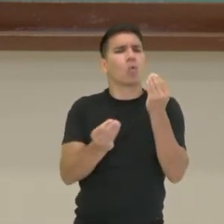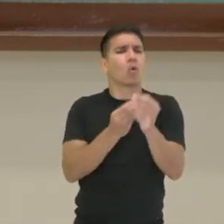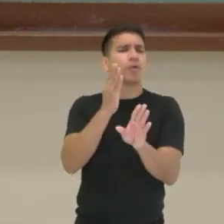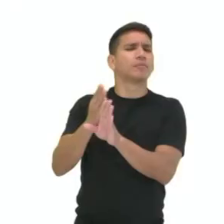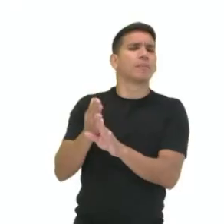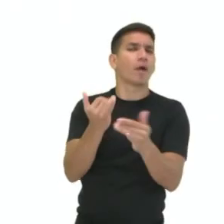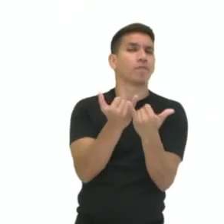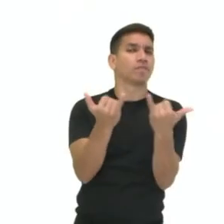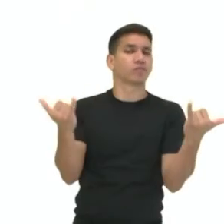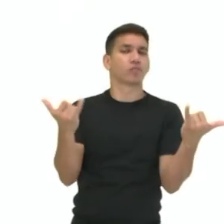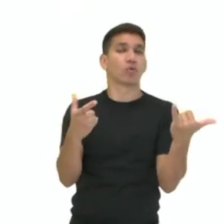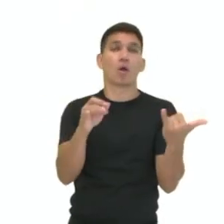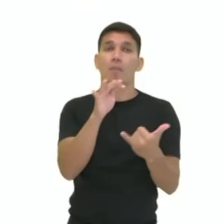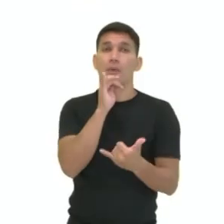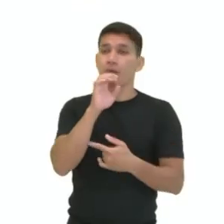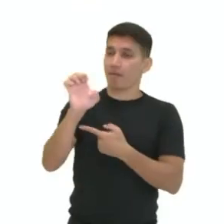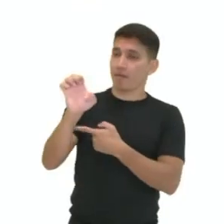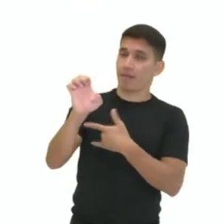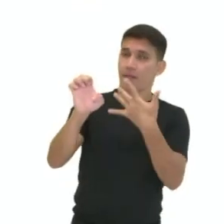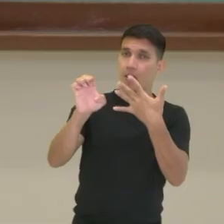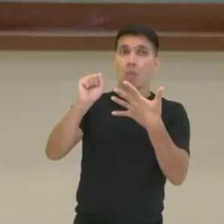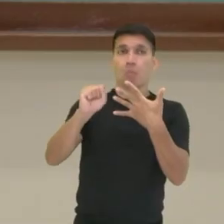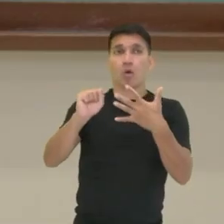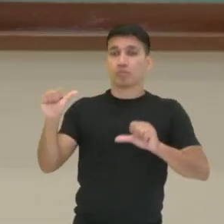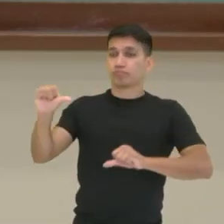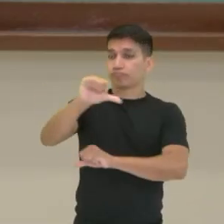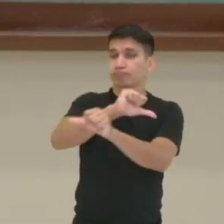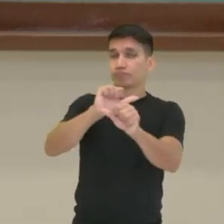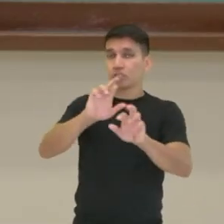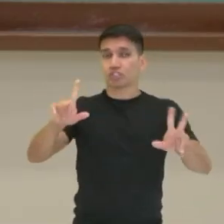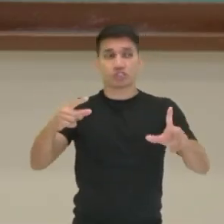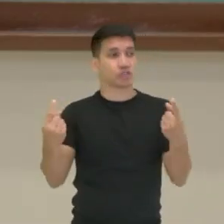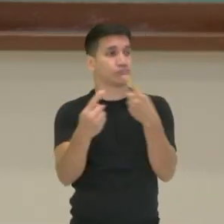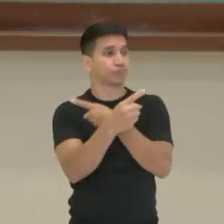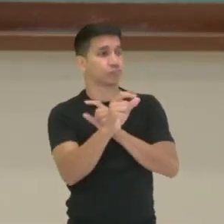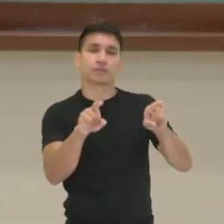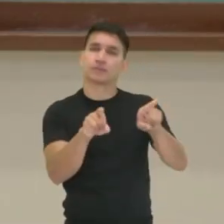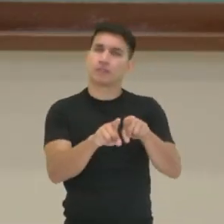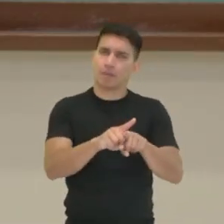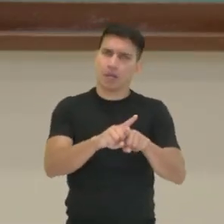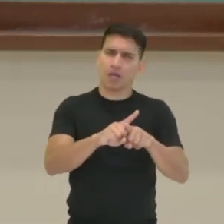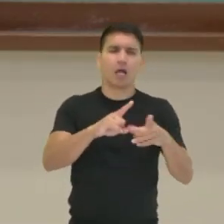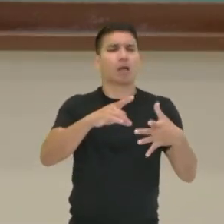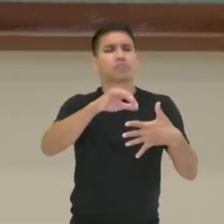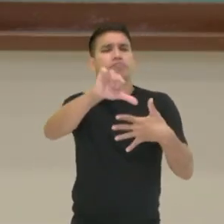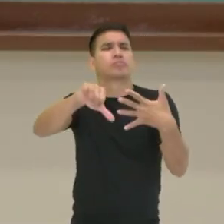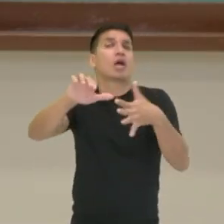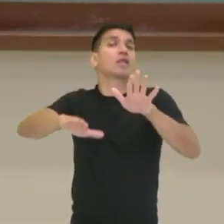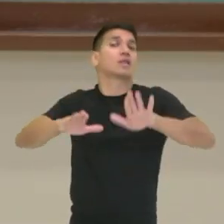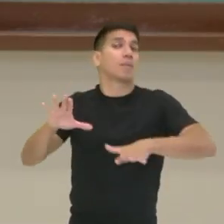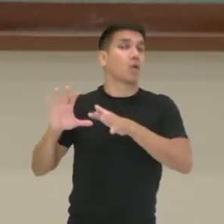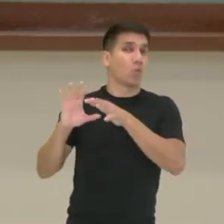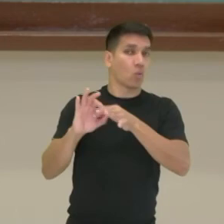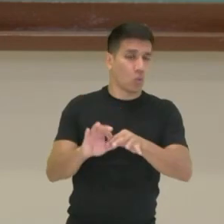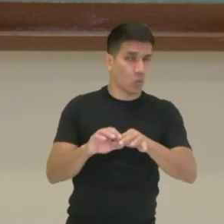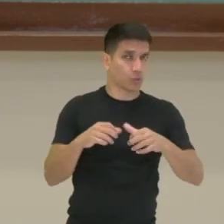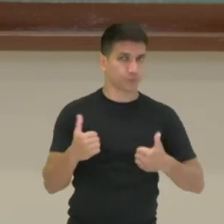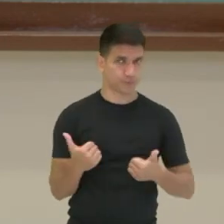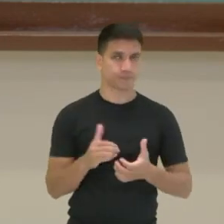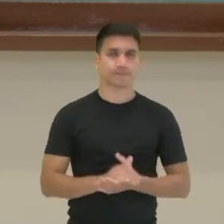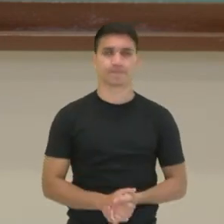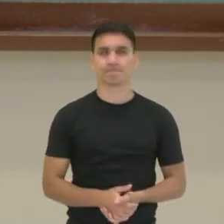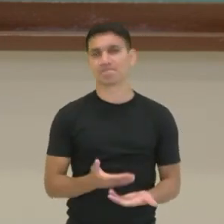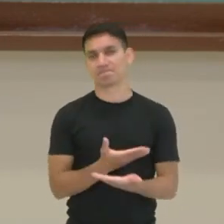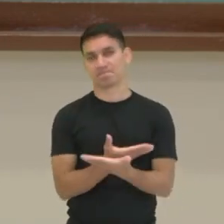pode alterar. O por exemplo, pode dar a ideia de diversidade e as outras conjunções também podem alterar dependendo do contexto.